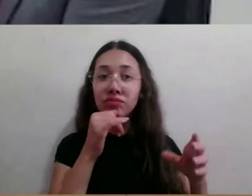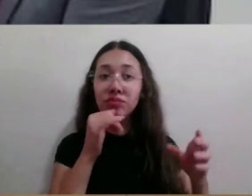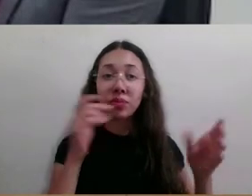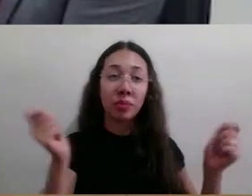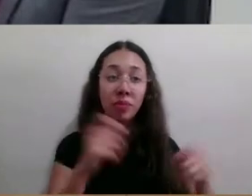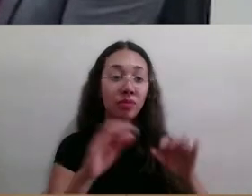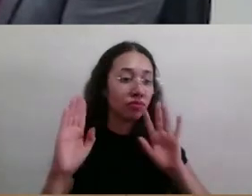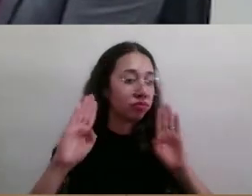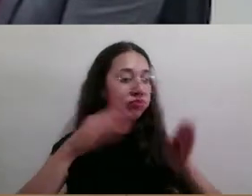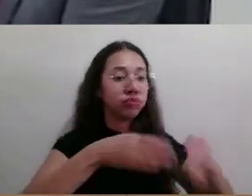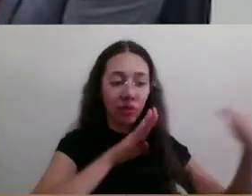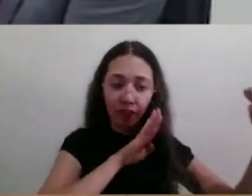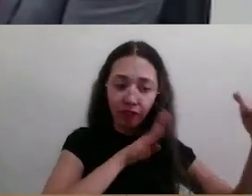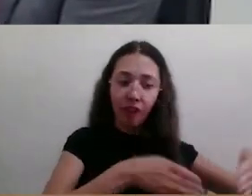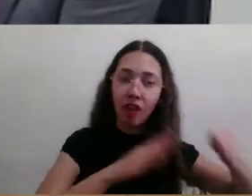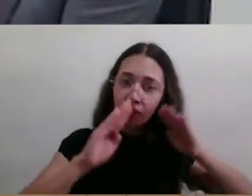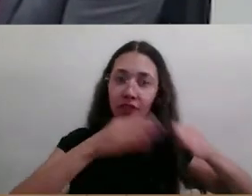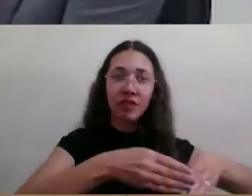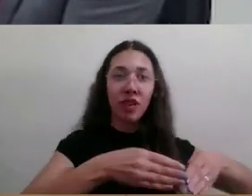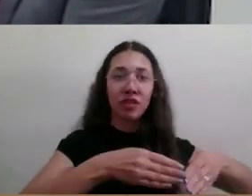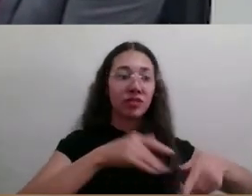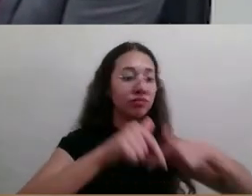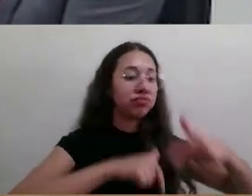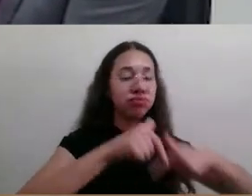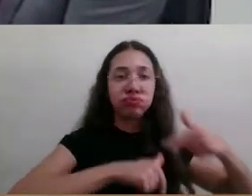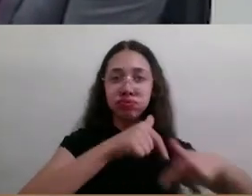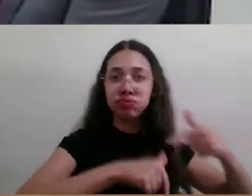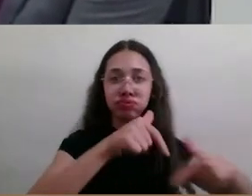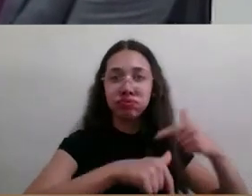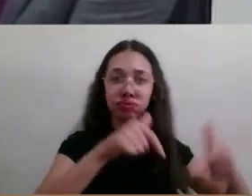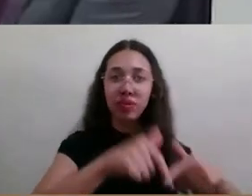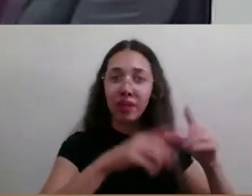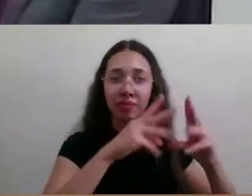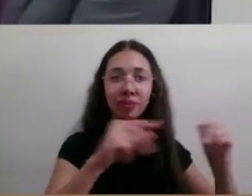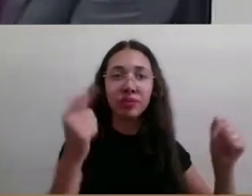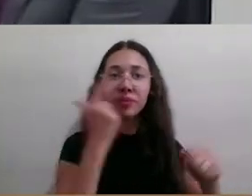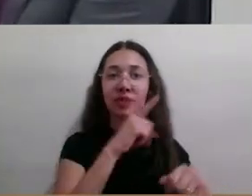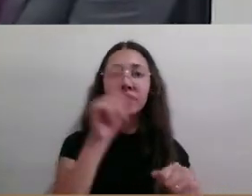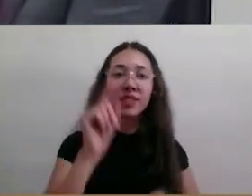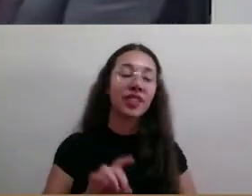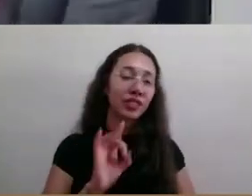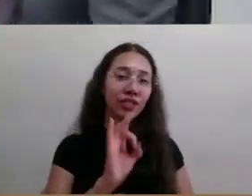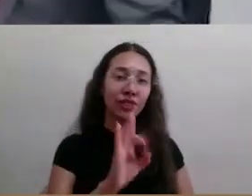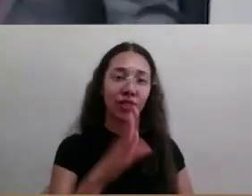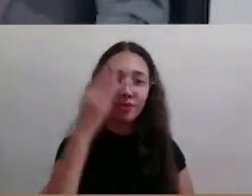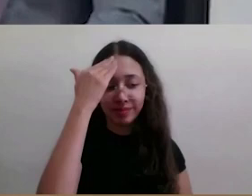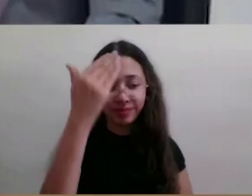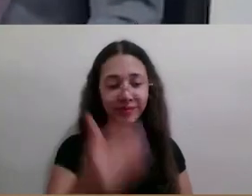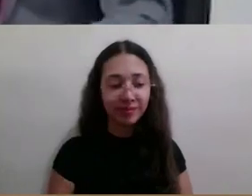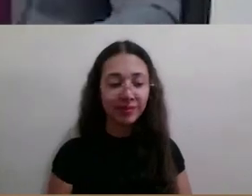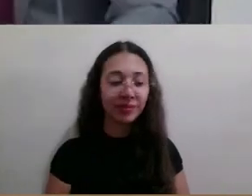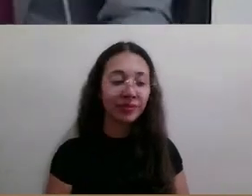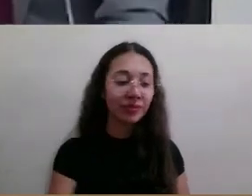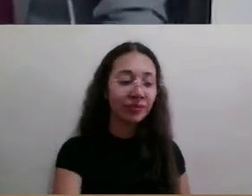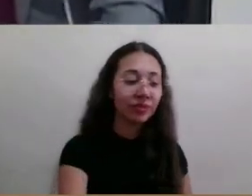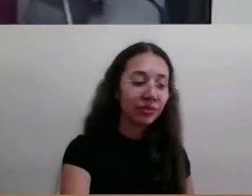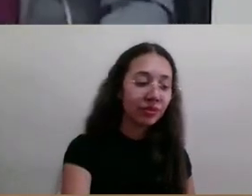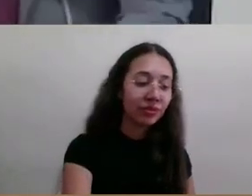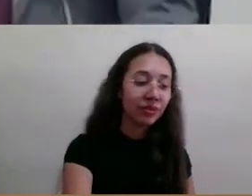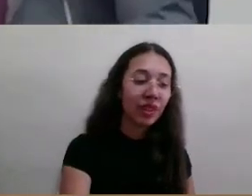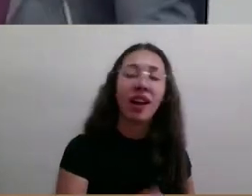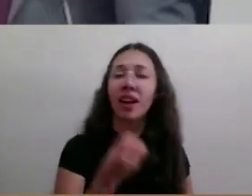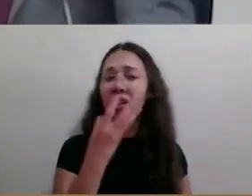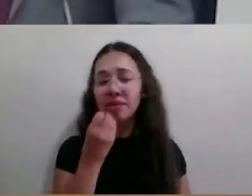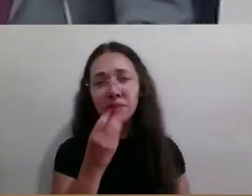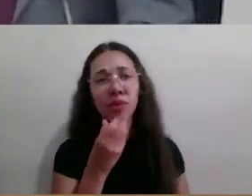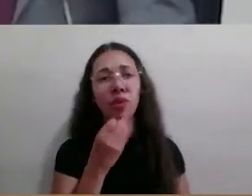mais flexível para poder resolver a demanda que está presente ali no momento. São só esses esclarecimentos. Obrigado. Não, tudo isso é muito fantástico. Eu vou abrir